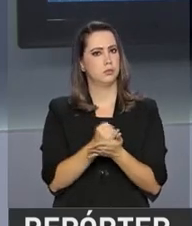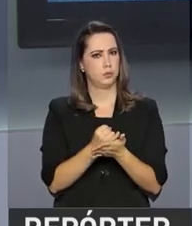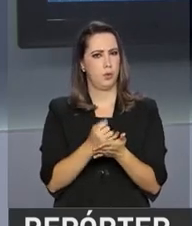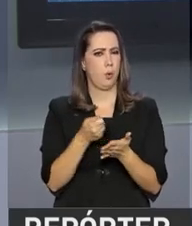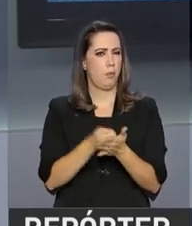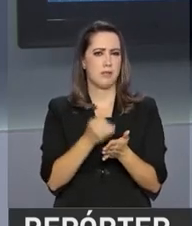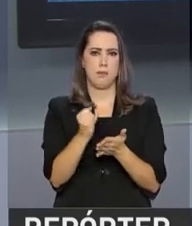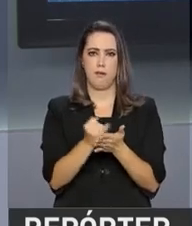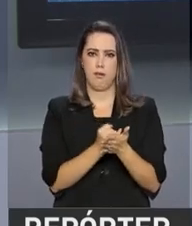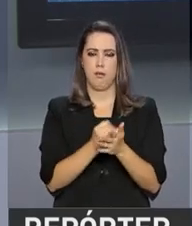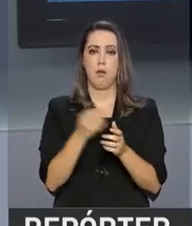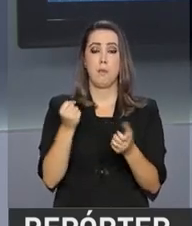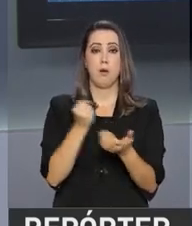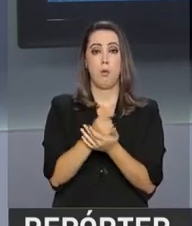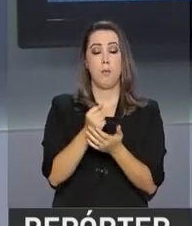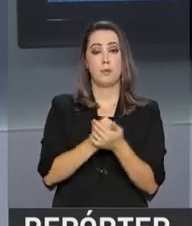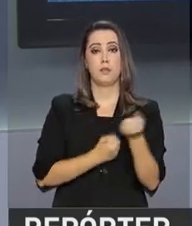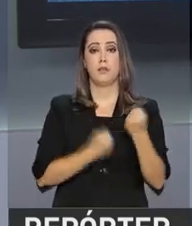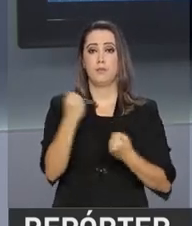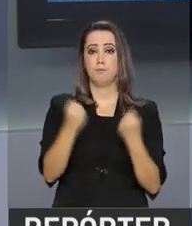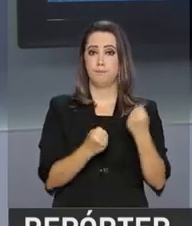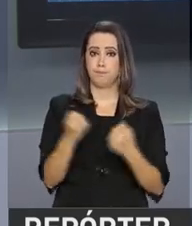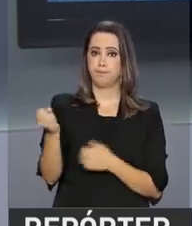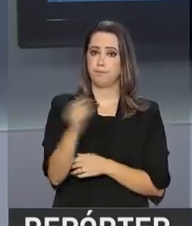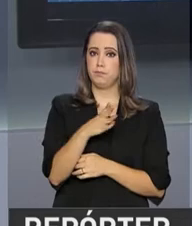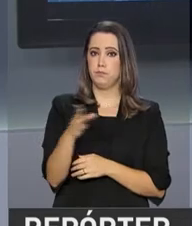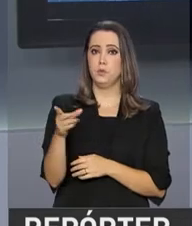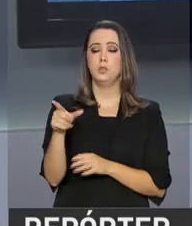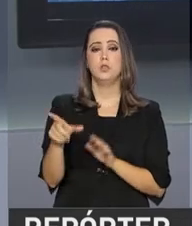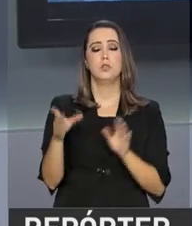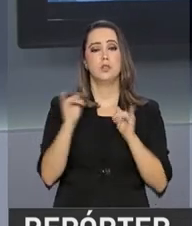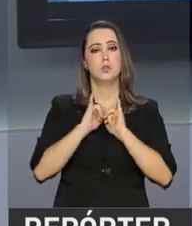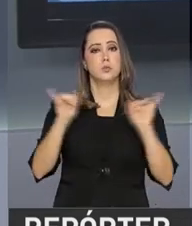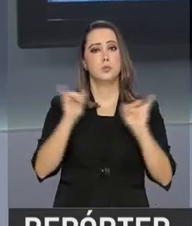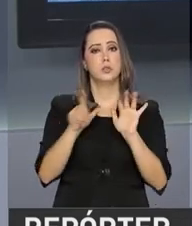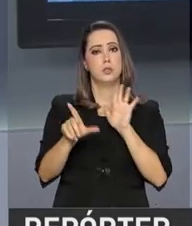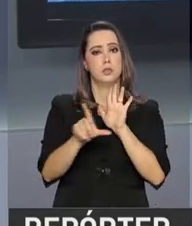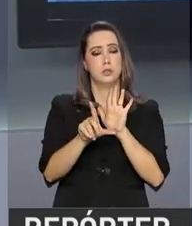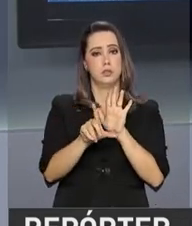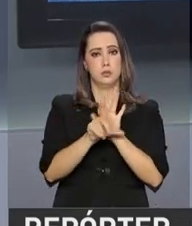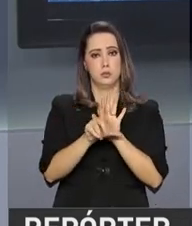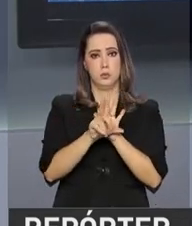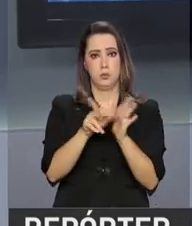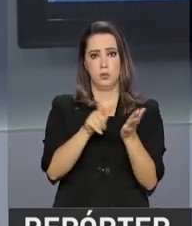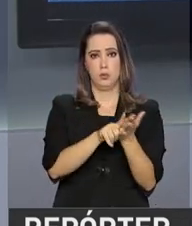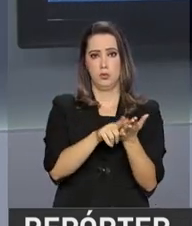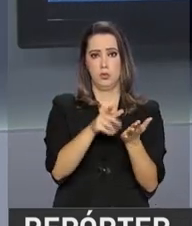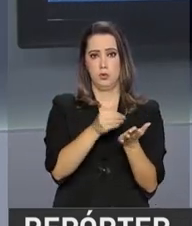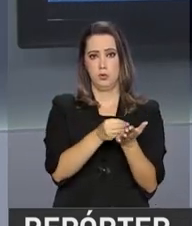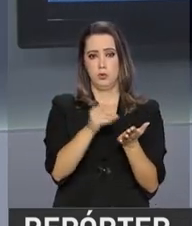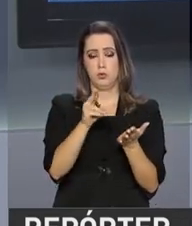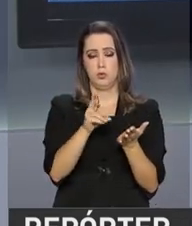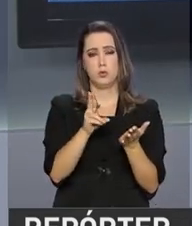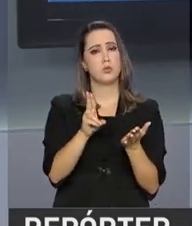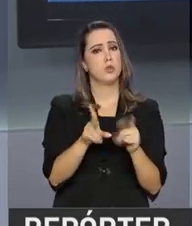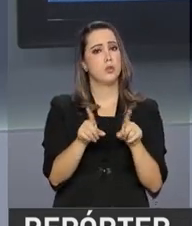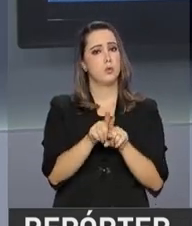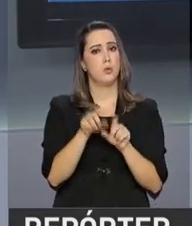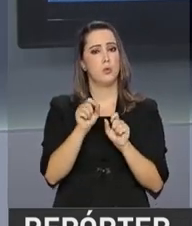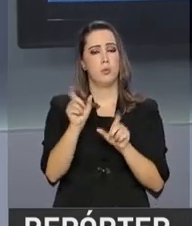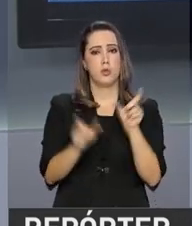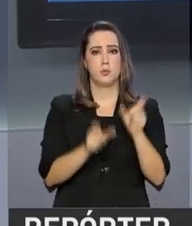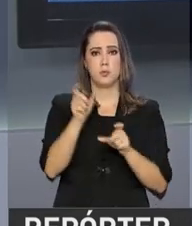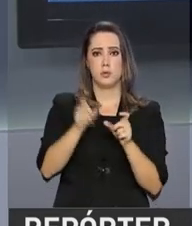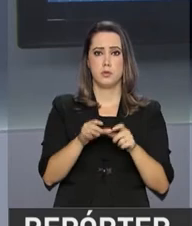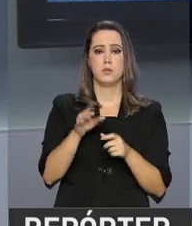veículos a instrução normativa com a novidade foi publicada hoje no diário oficial da união podem adquirir os veículos com isenção